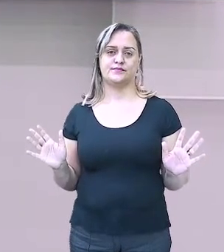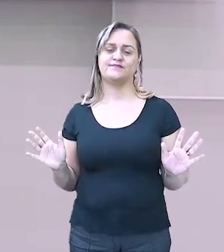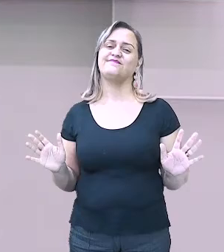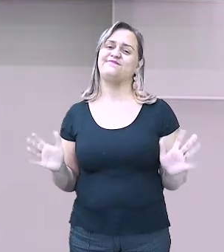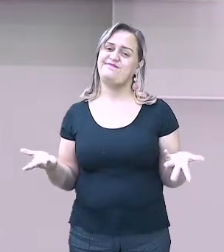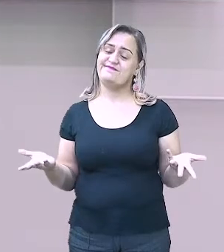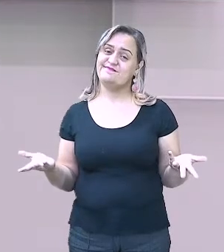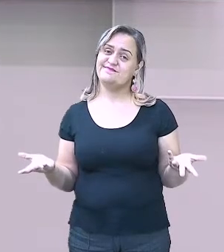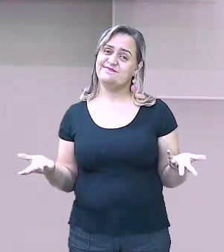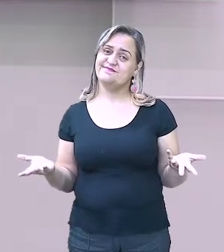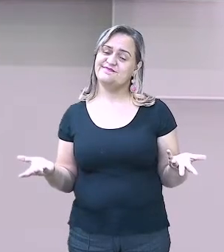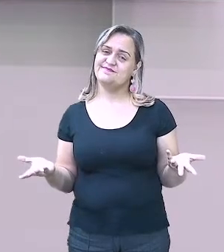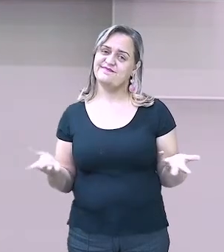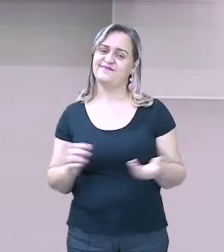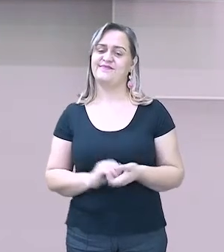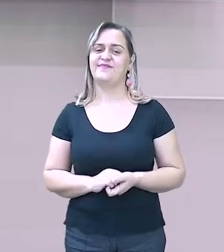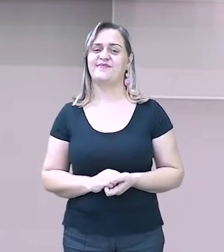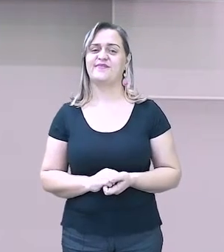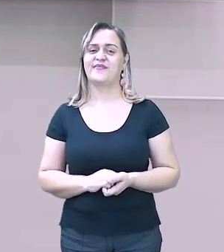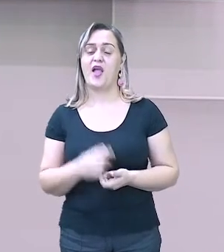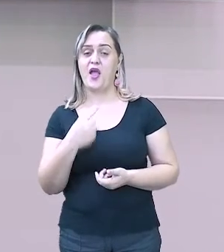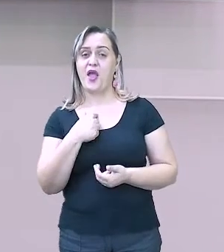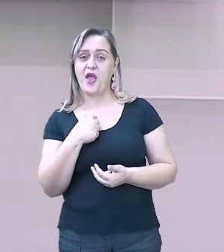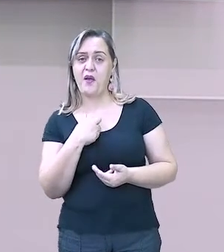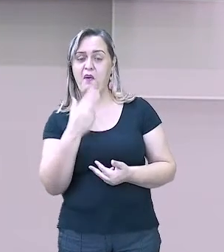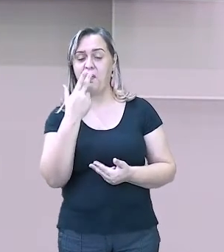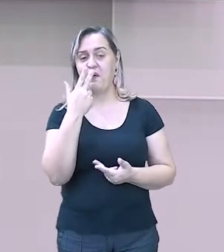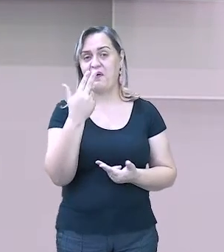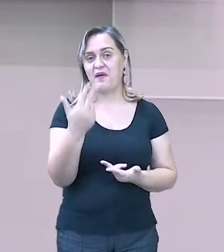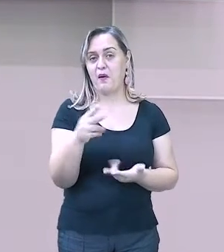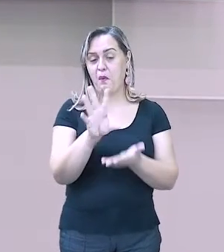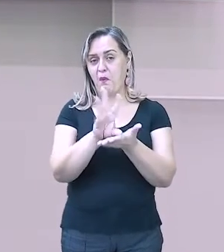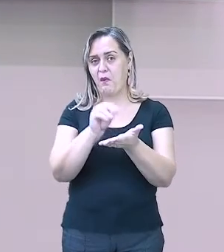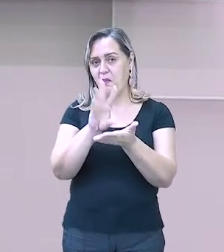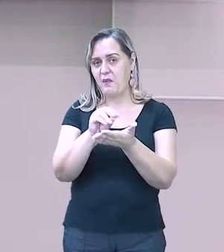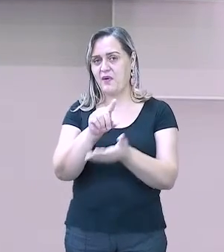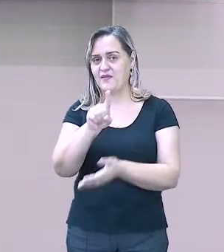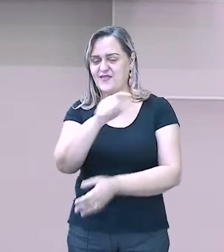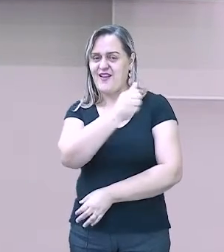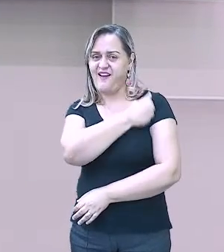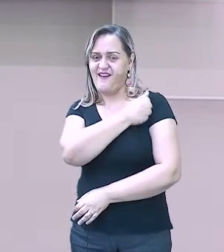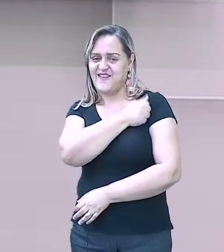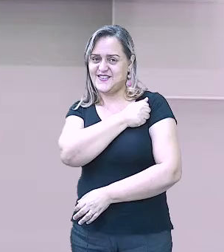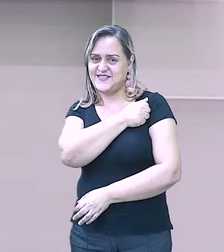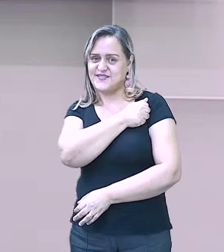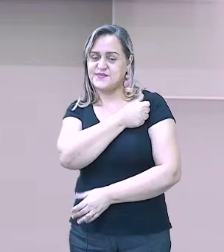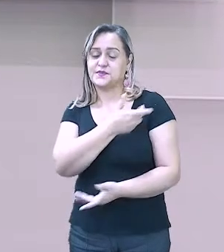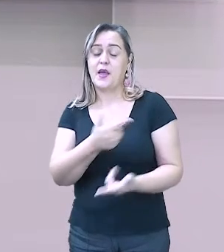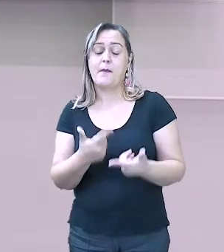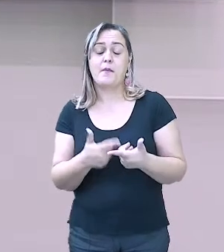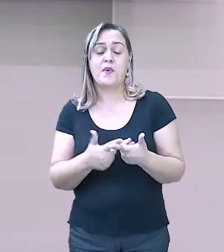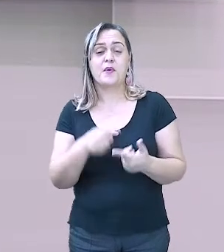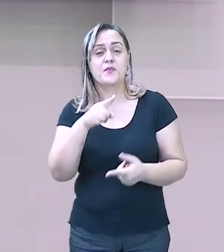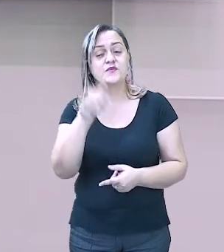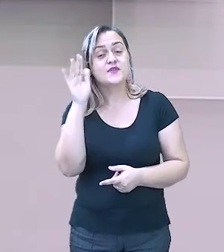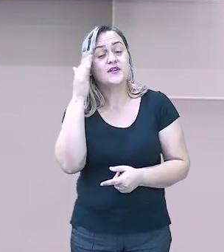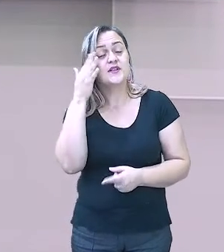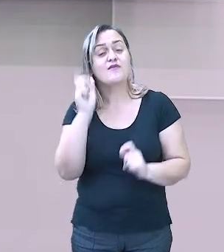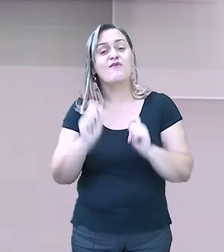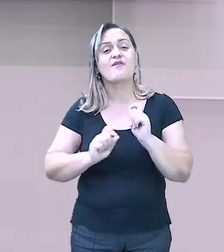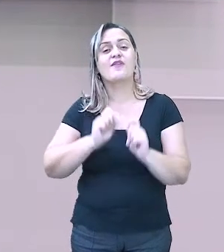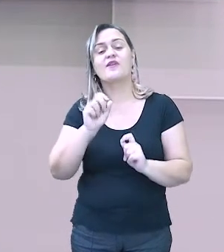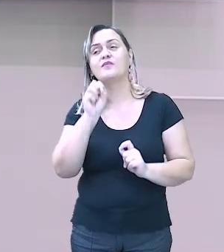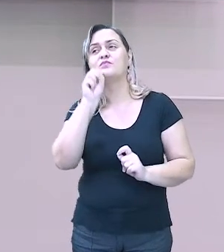Olha só, eu tentando passar por vocês aí. Mas é justamente para você entender que